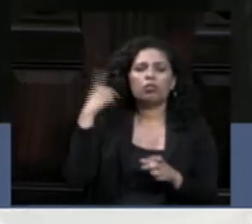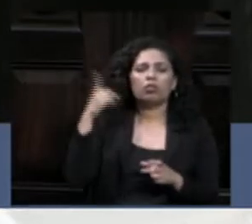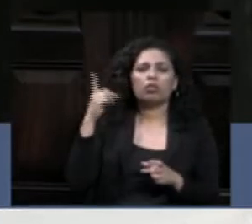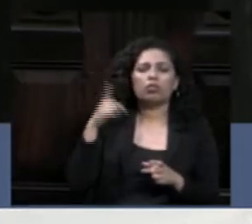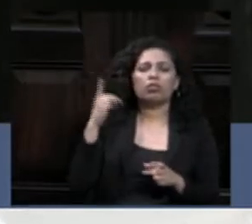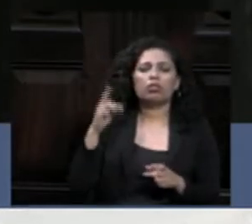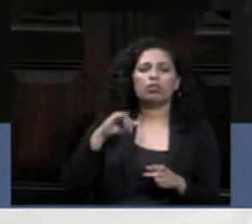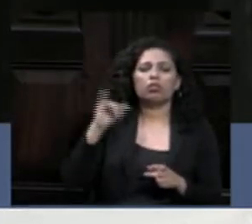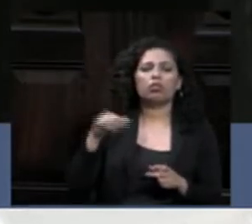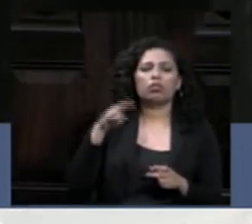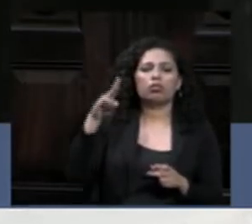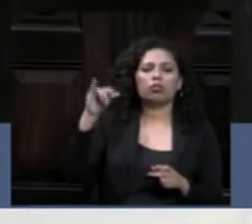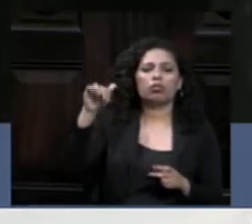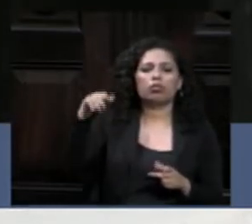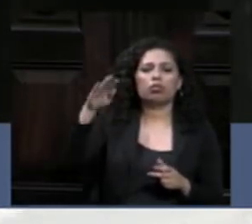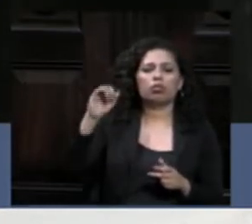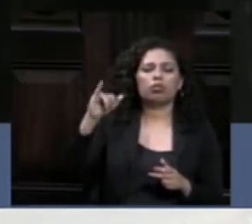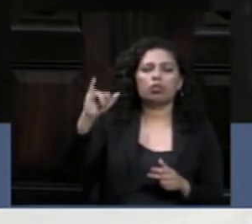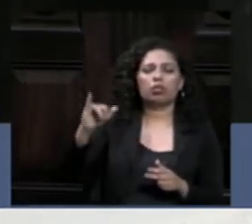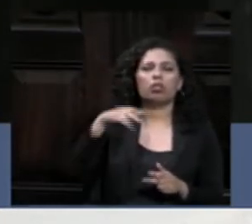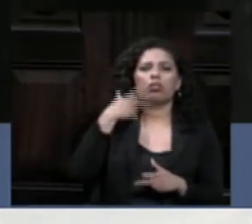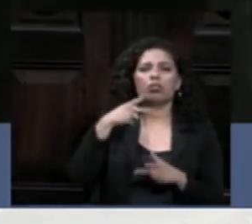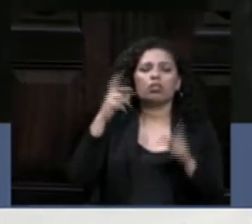investiu na área social